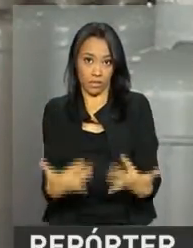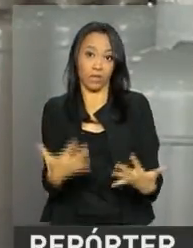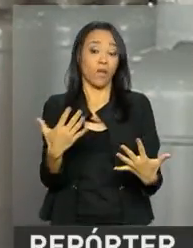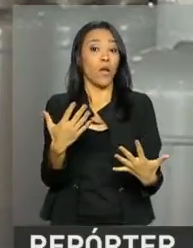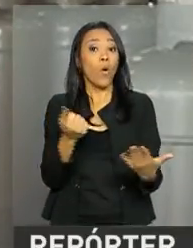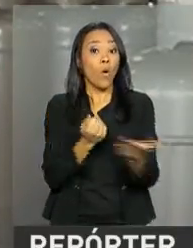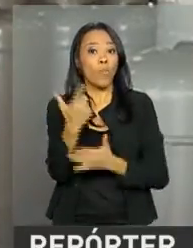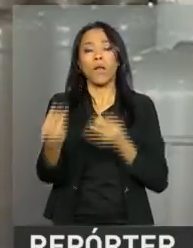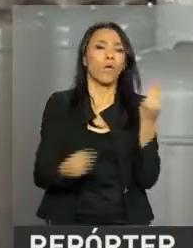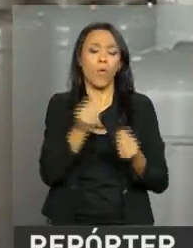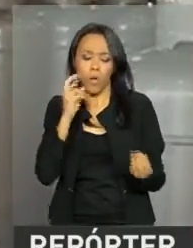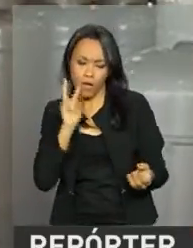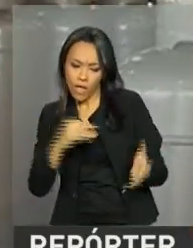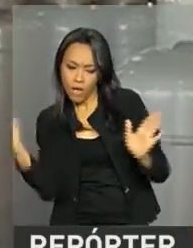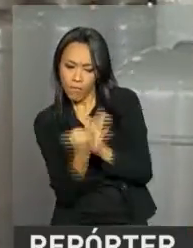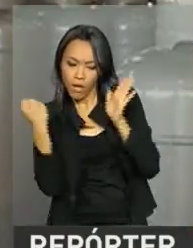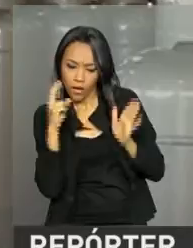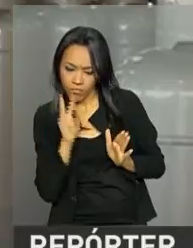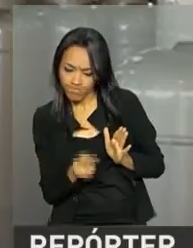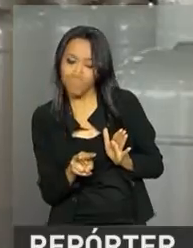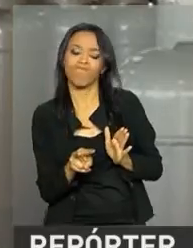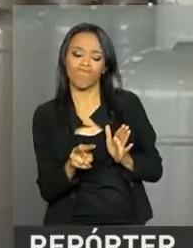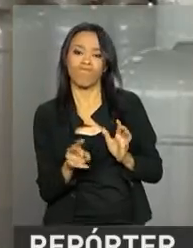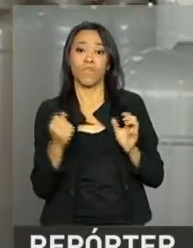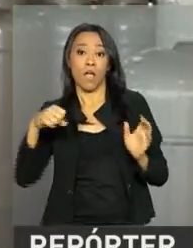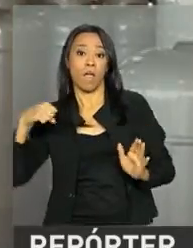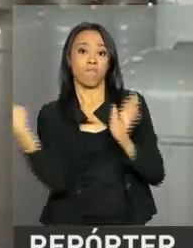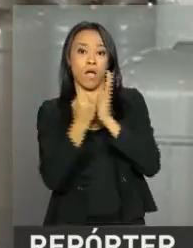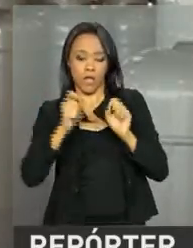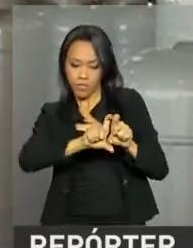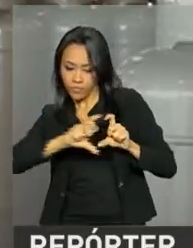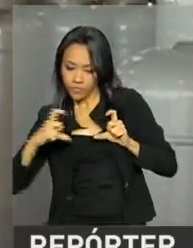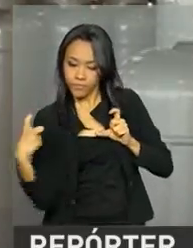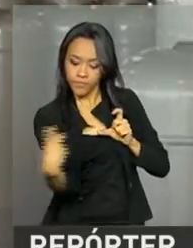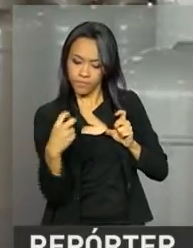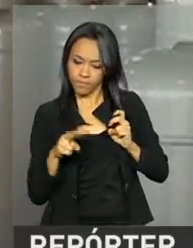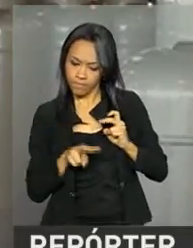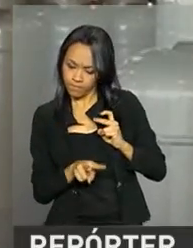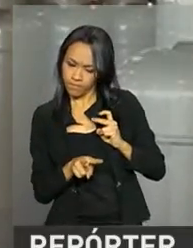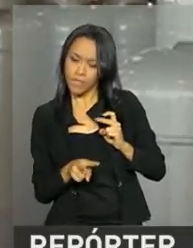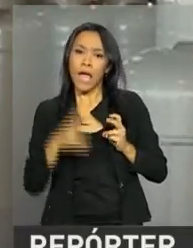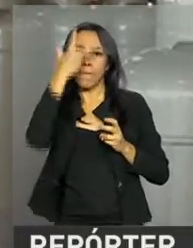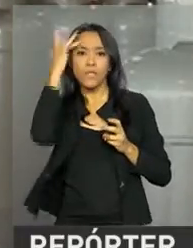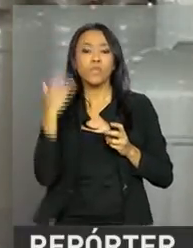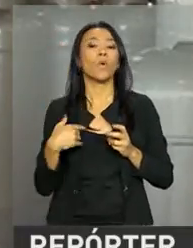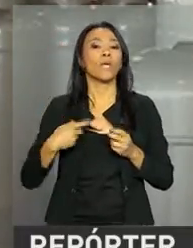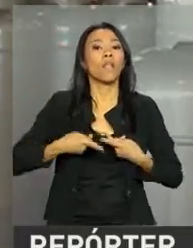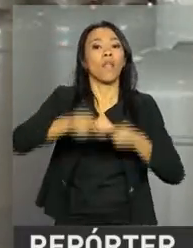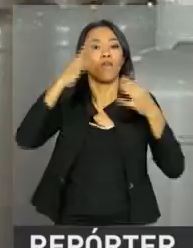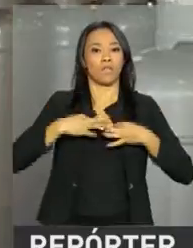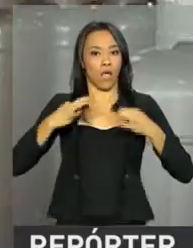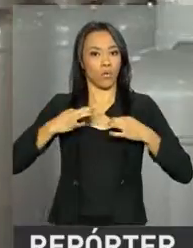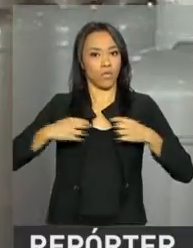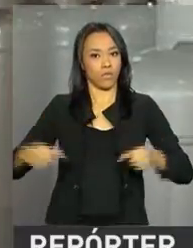pontos que é a marca do botijão a marca do lacre da etiqueta uniforme que o empregador está usando o veículo